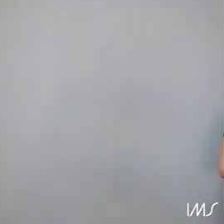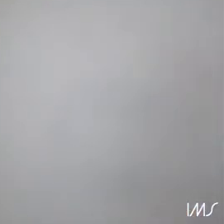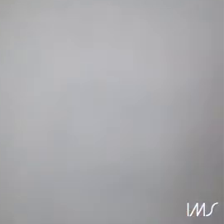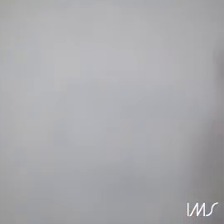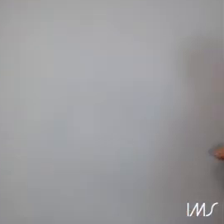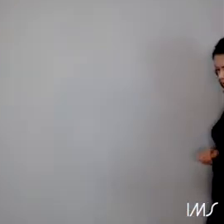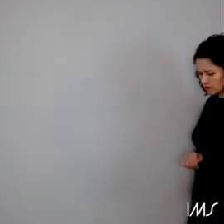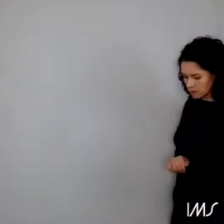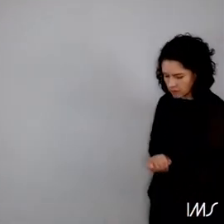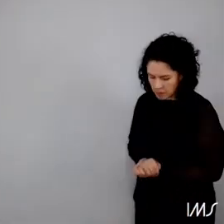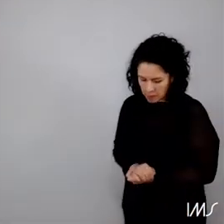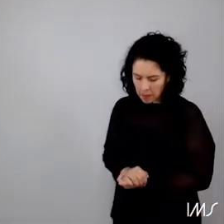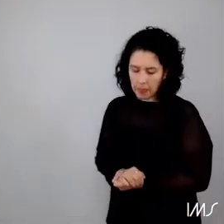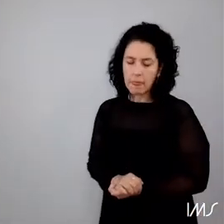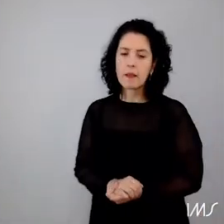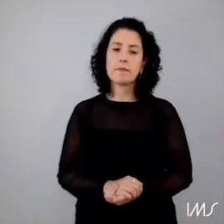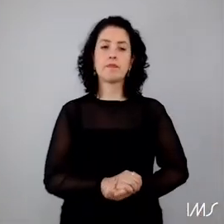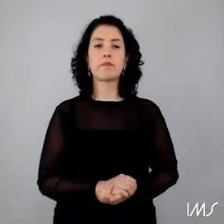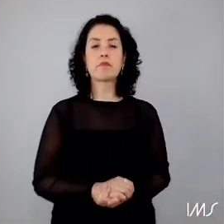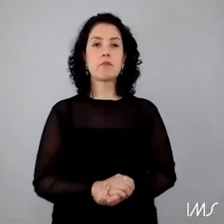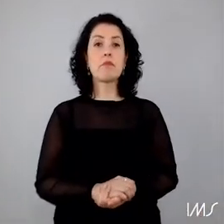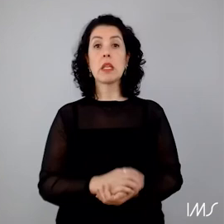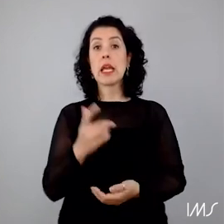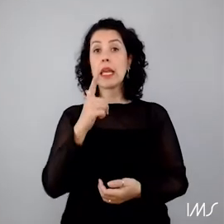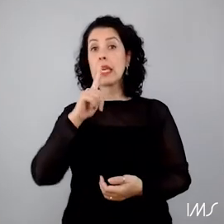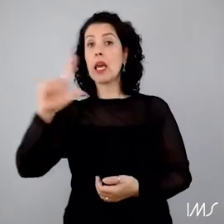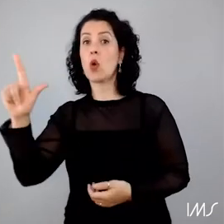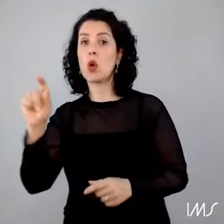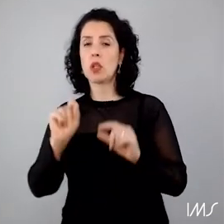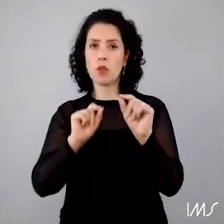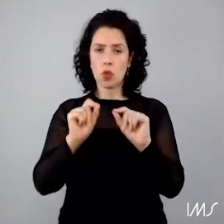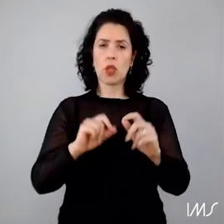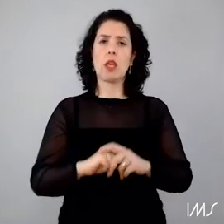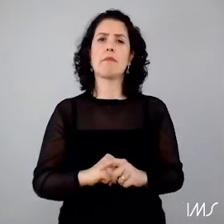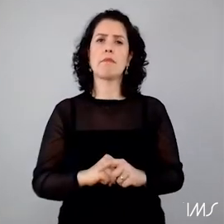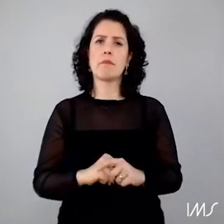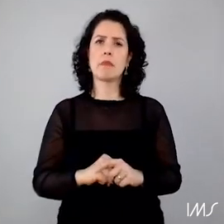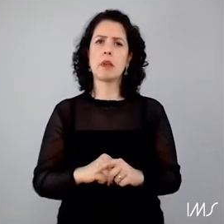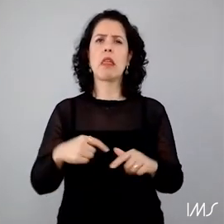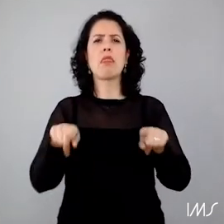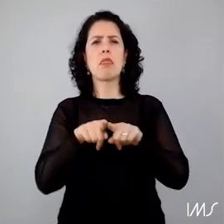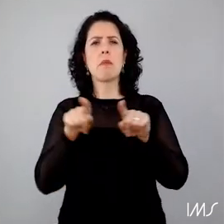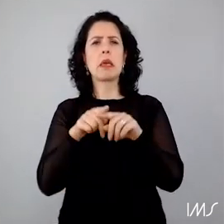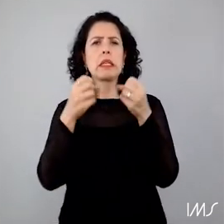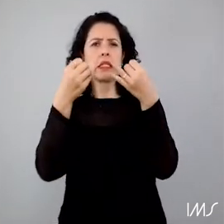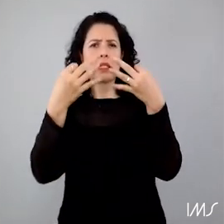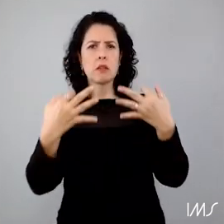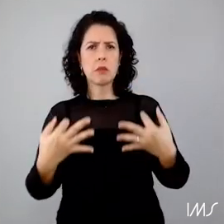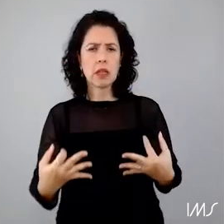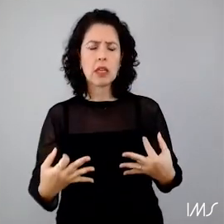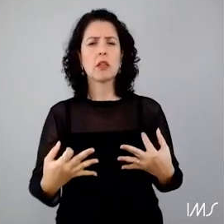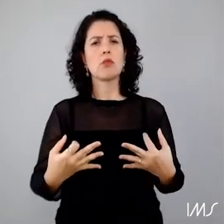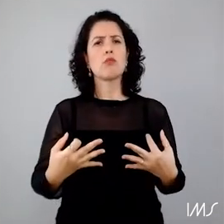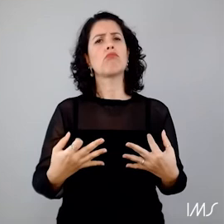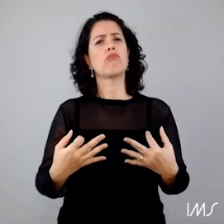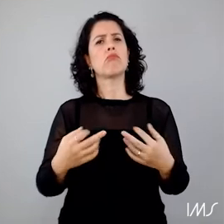Florence, trazendo esse fundamento que politicamente foi muito bem recebido,